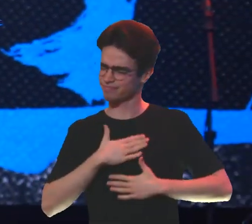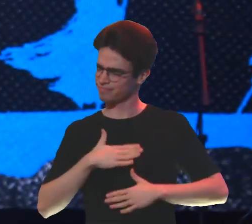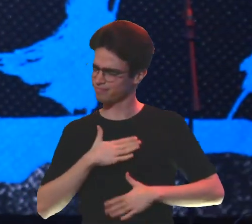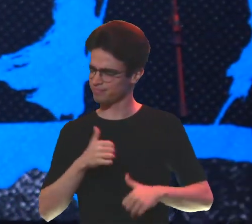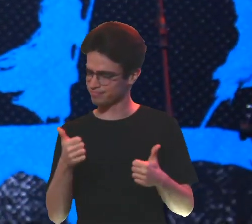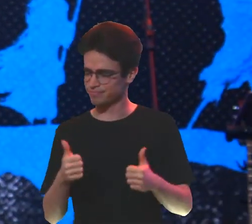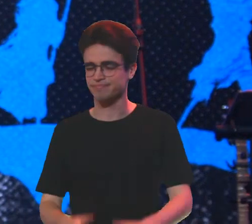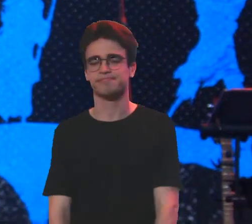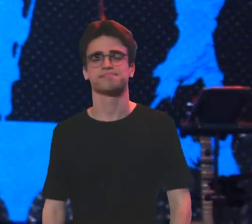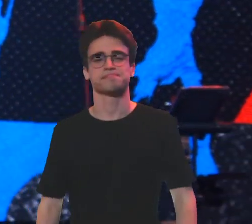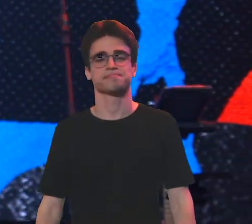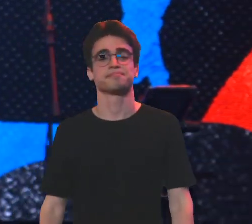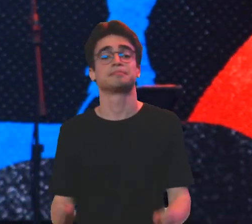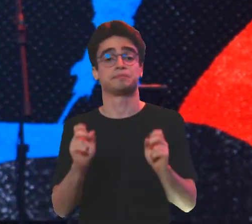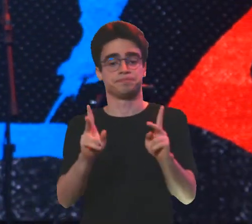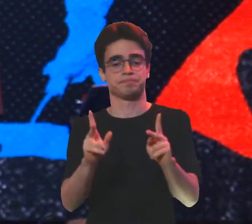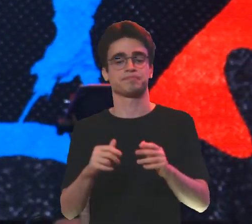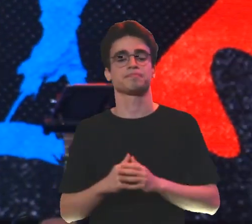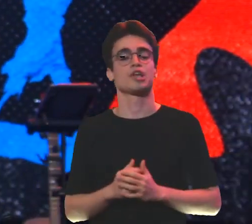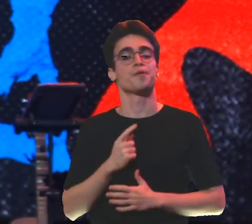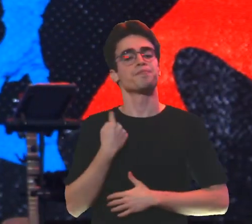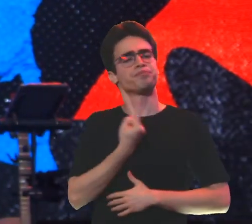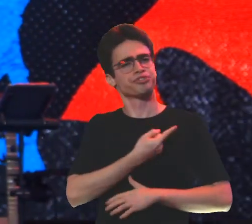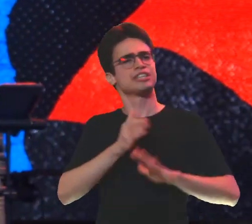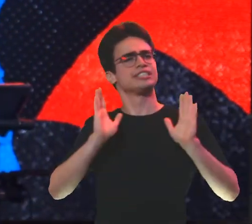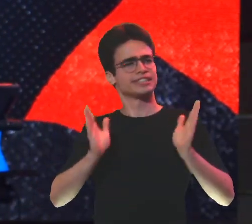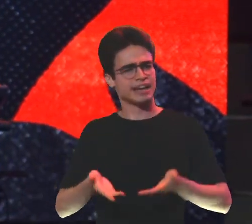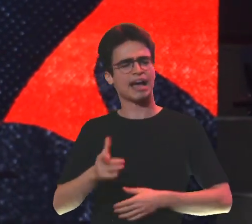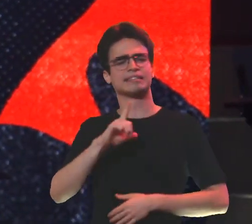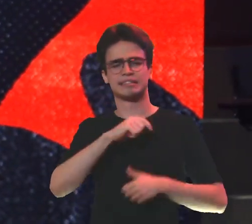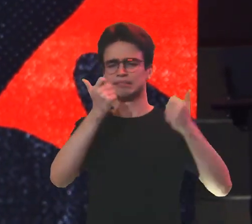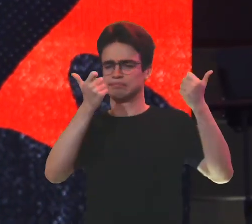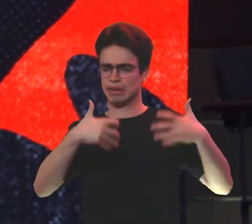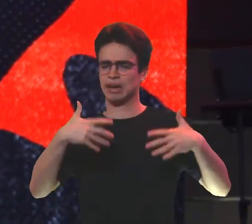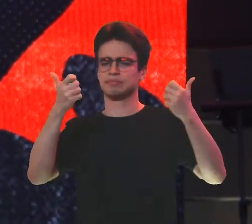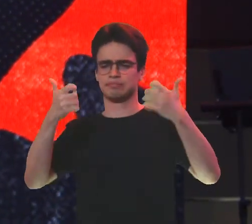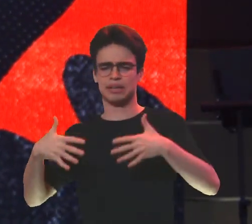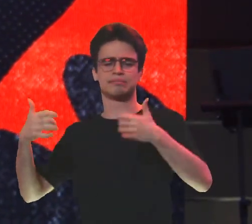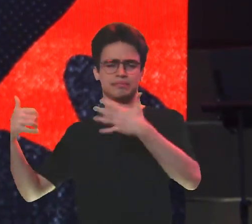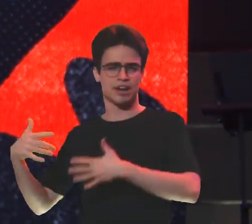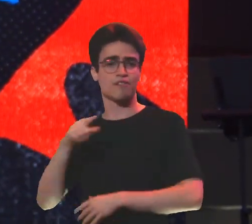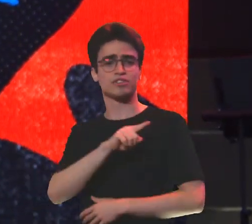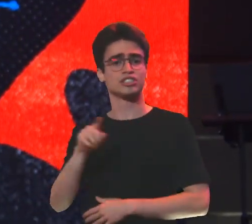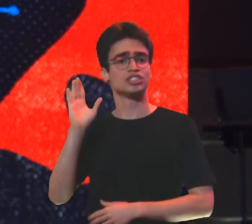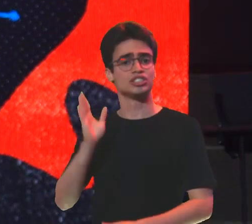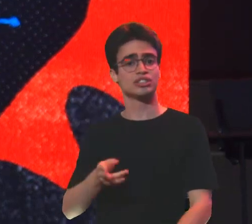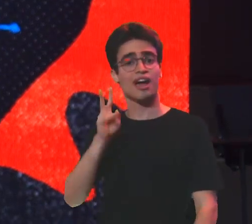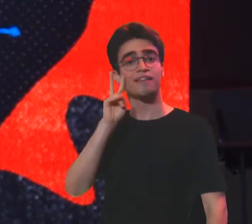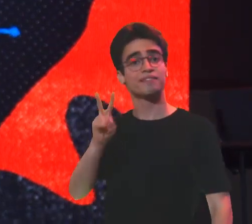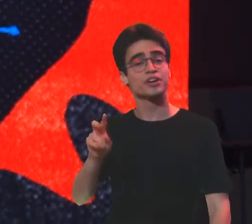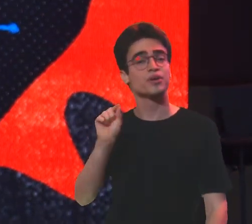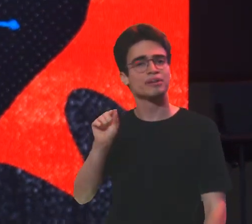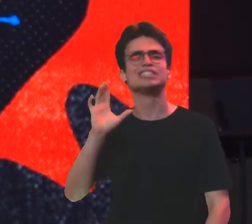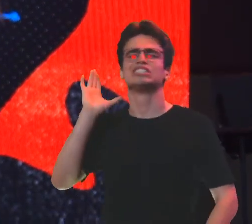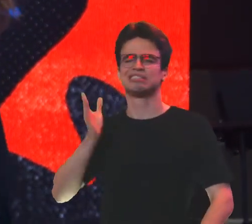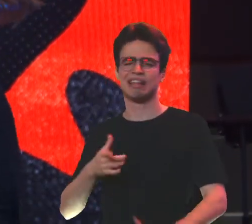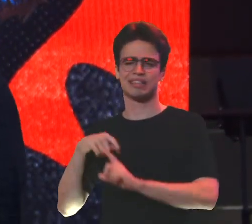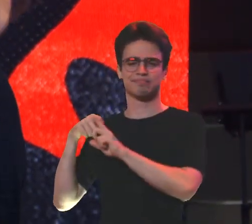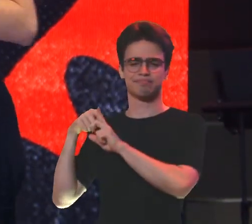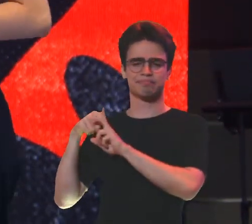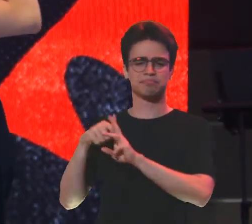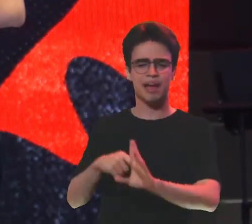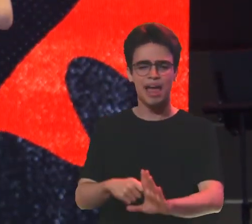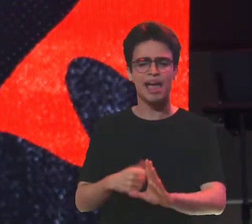silêncio. Gente, nós temos falado bastante, e provavelmente você já escutou nos últimos meses,